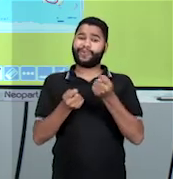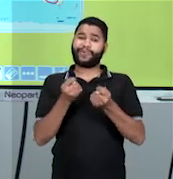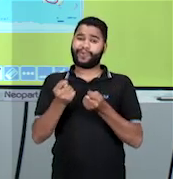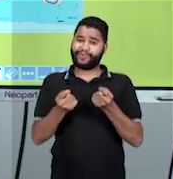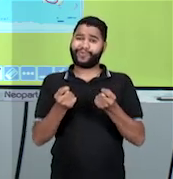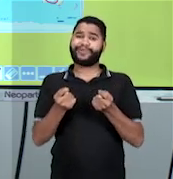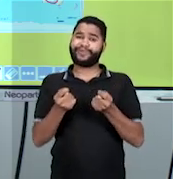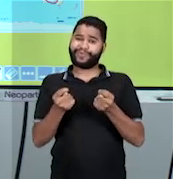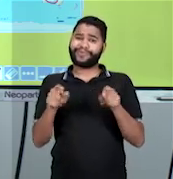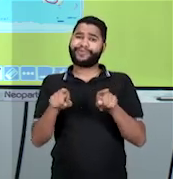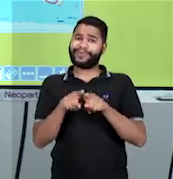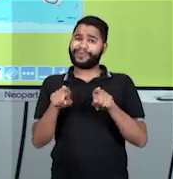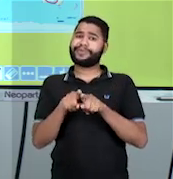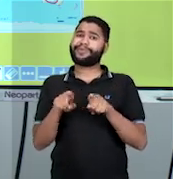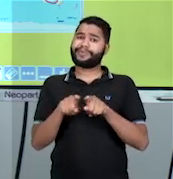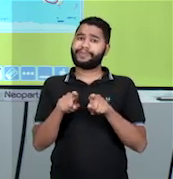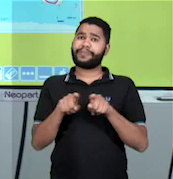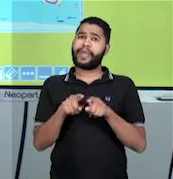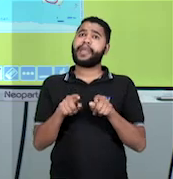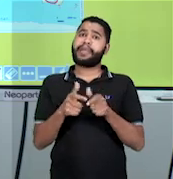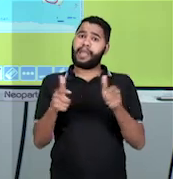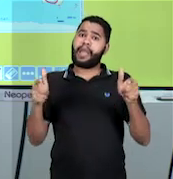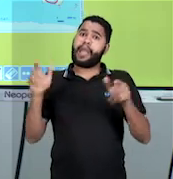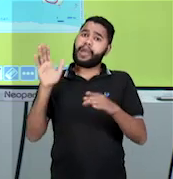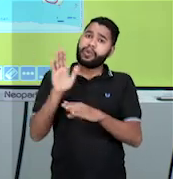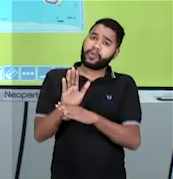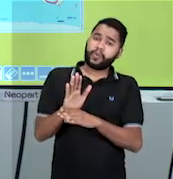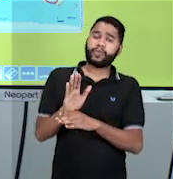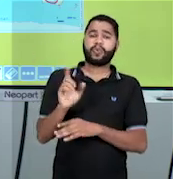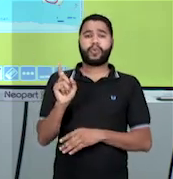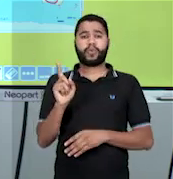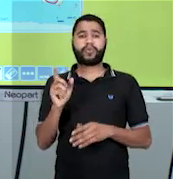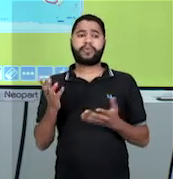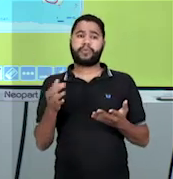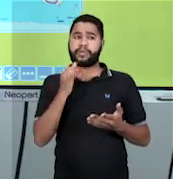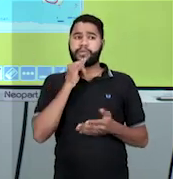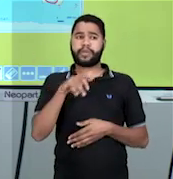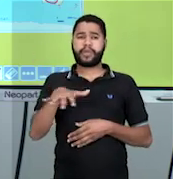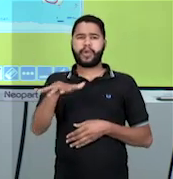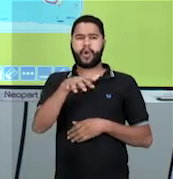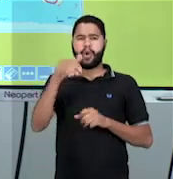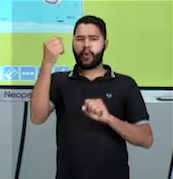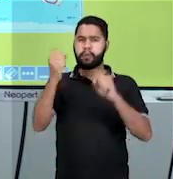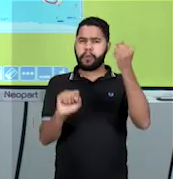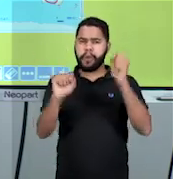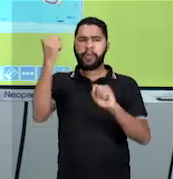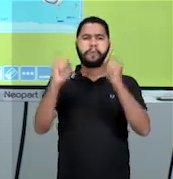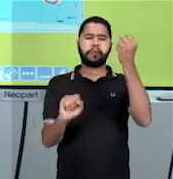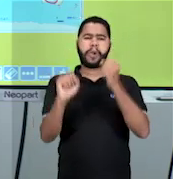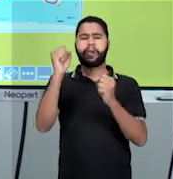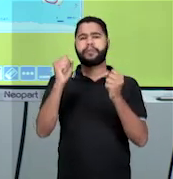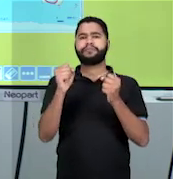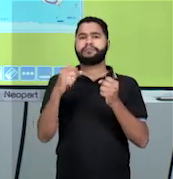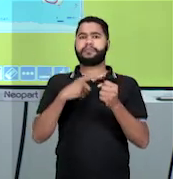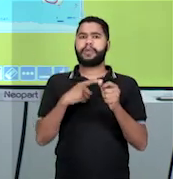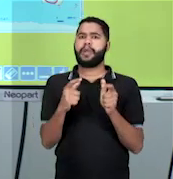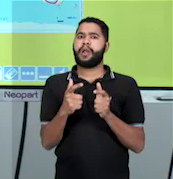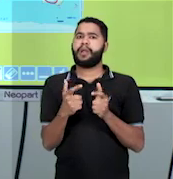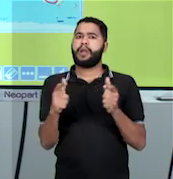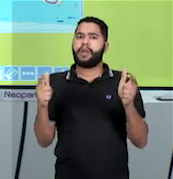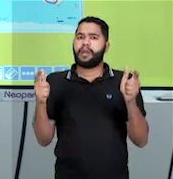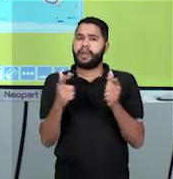prevalece também, que contribui para esse crescimento populacional. Então, você pega as regiões industrializadas, regiões onde há um